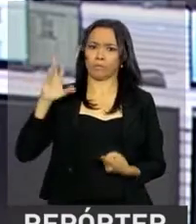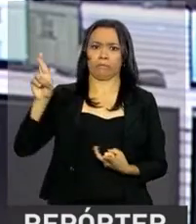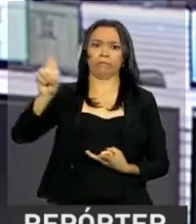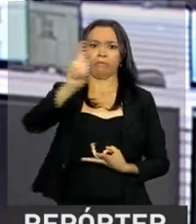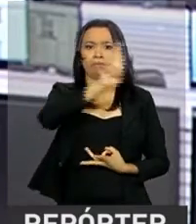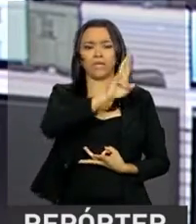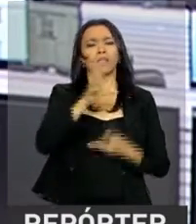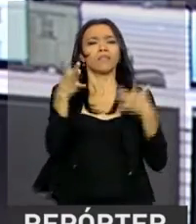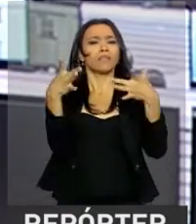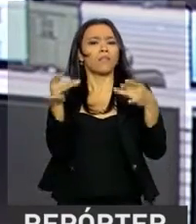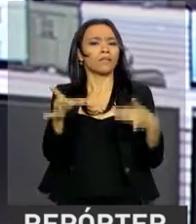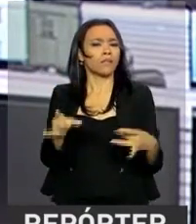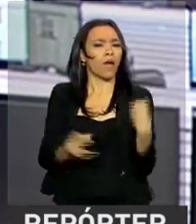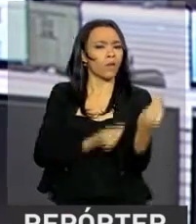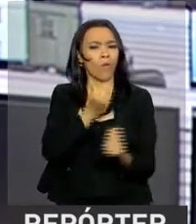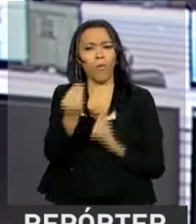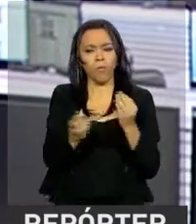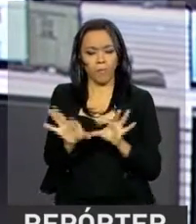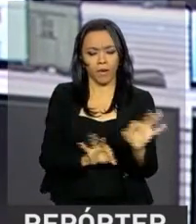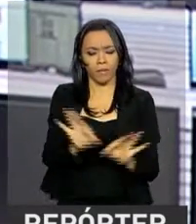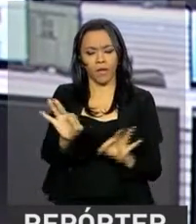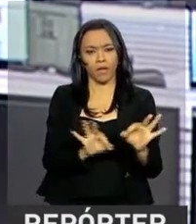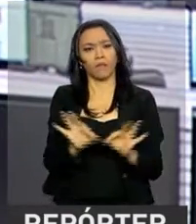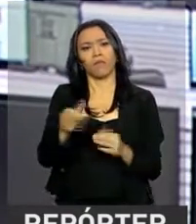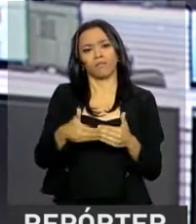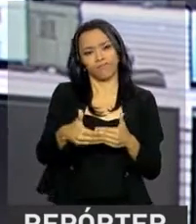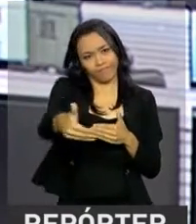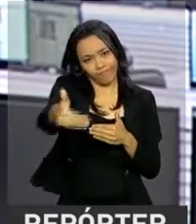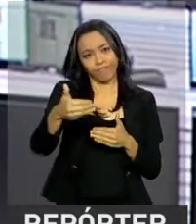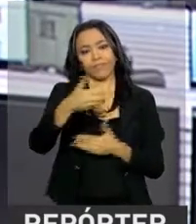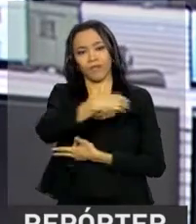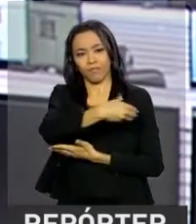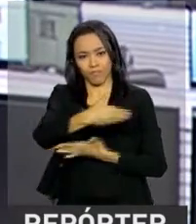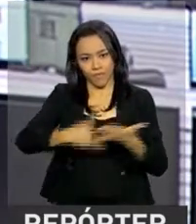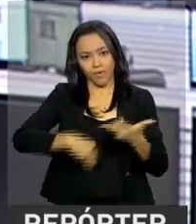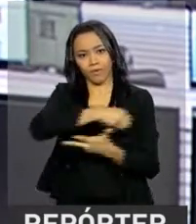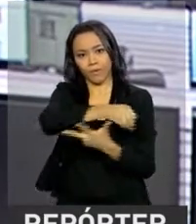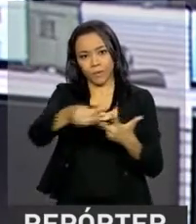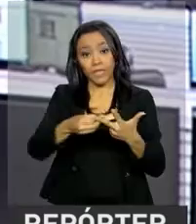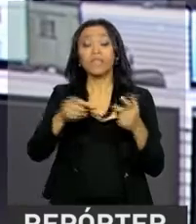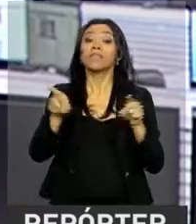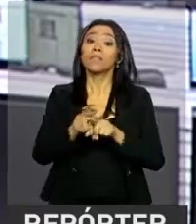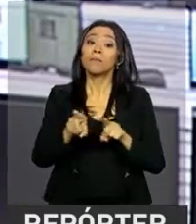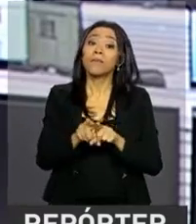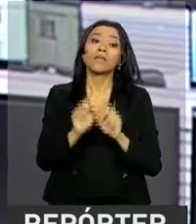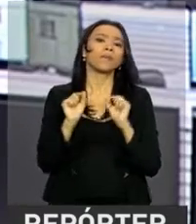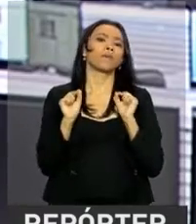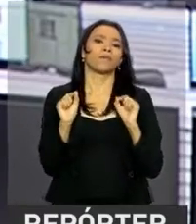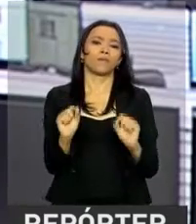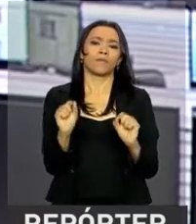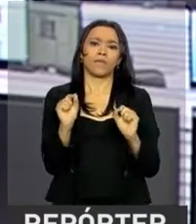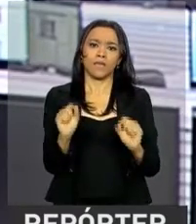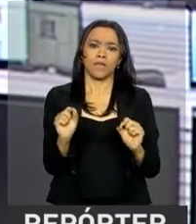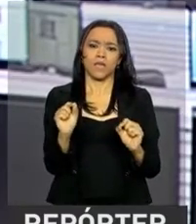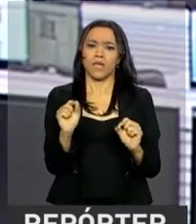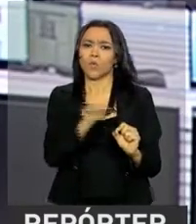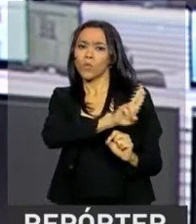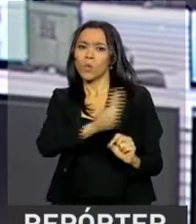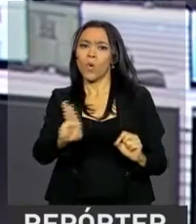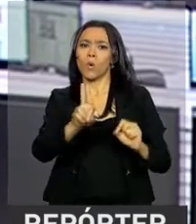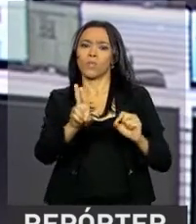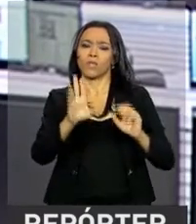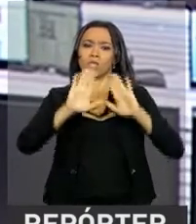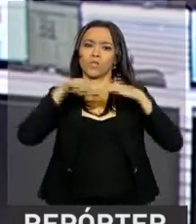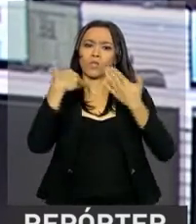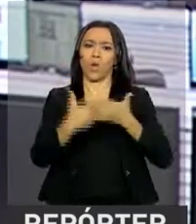detalhes sobre os preparativos do enem e também a lista definitiva das escolas onde